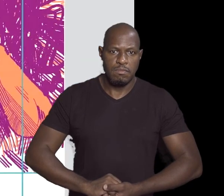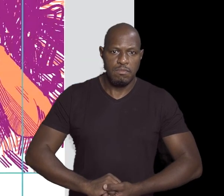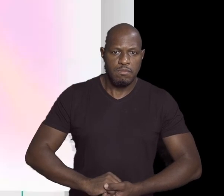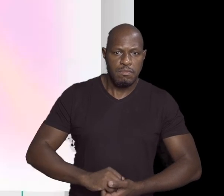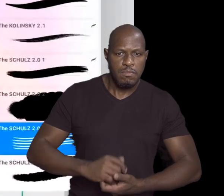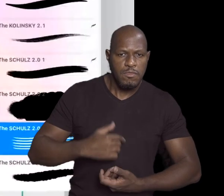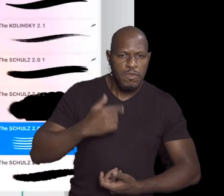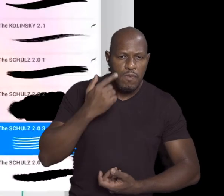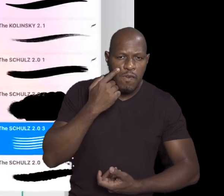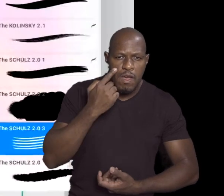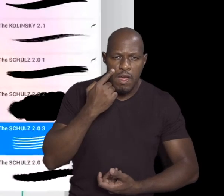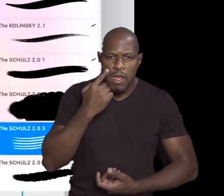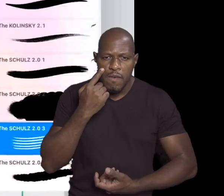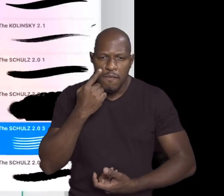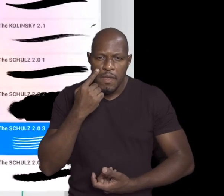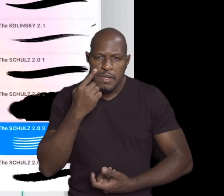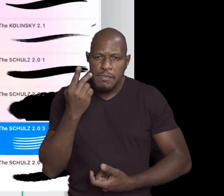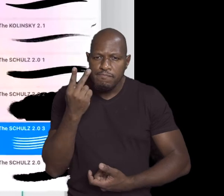Vou